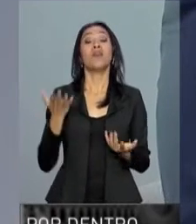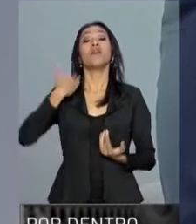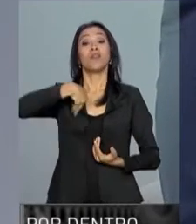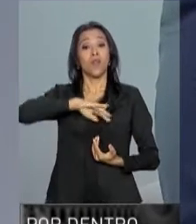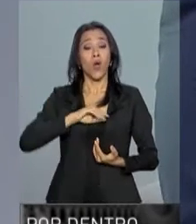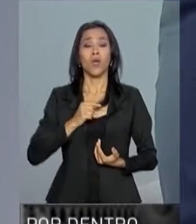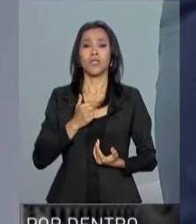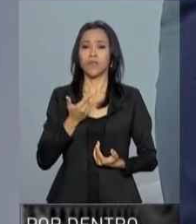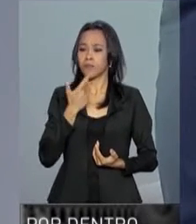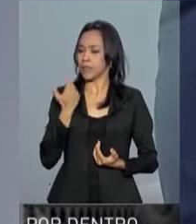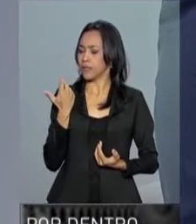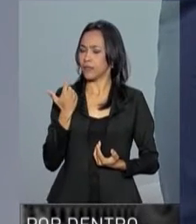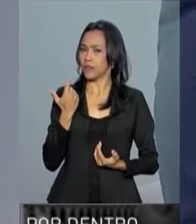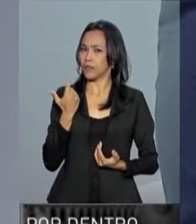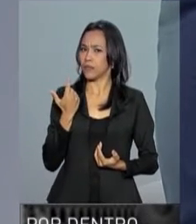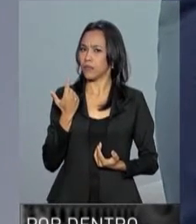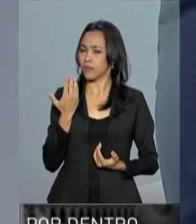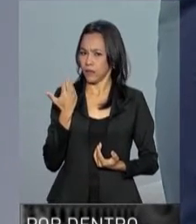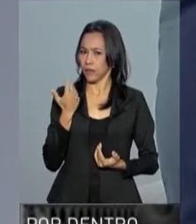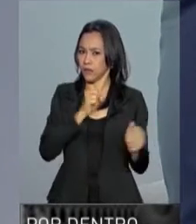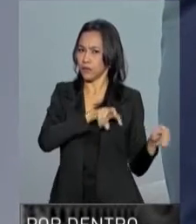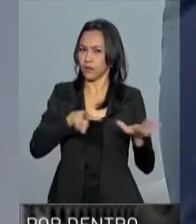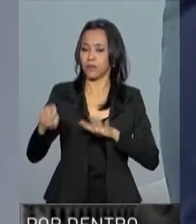agora essa semana passada